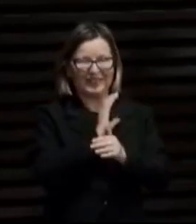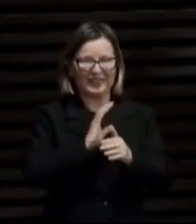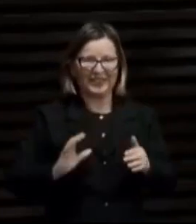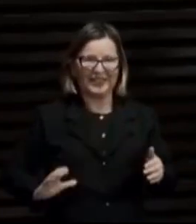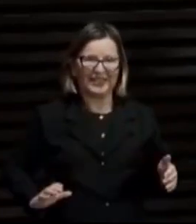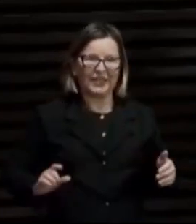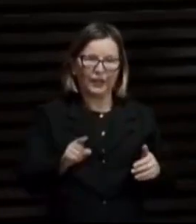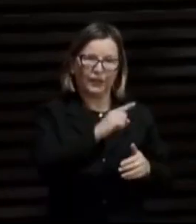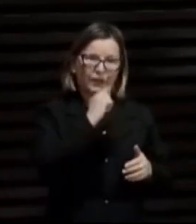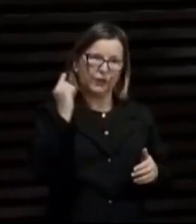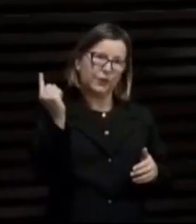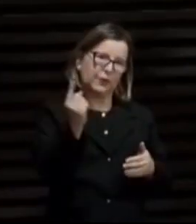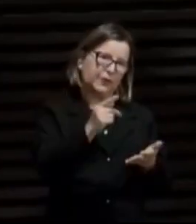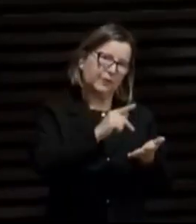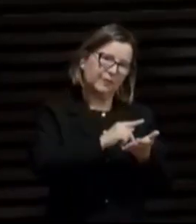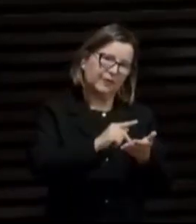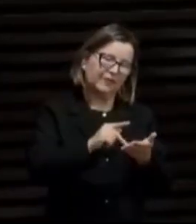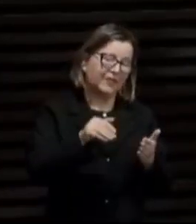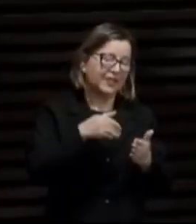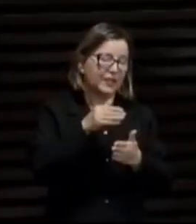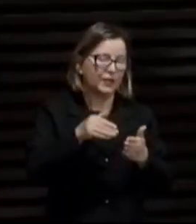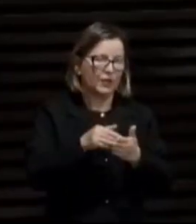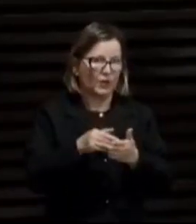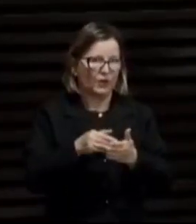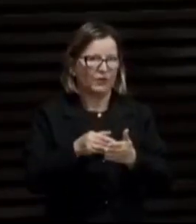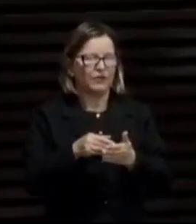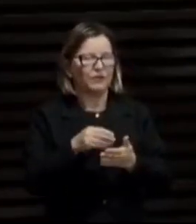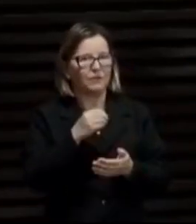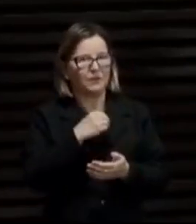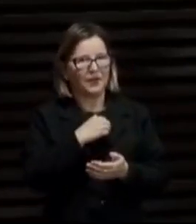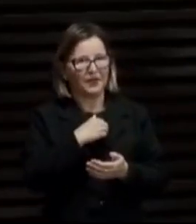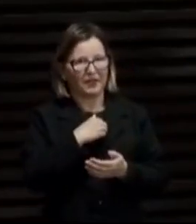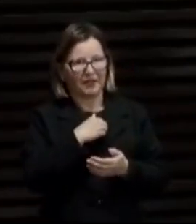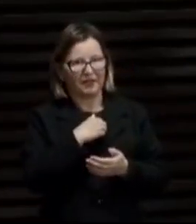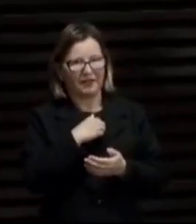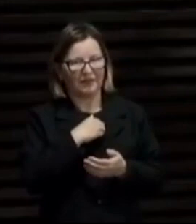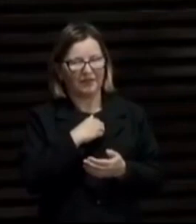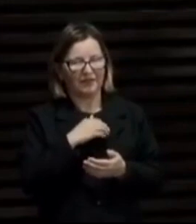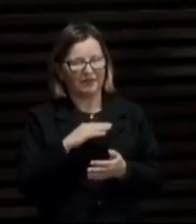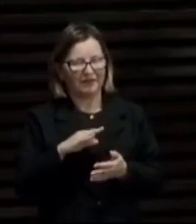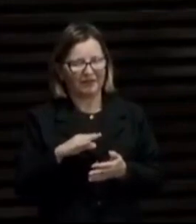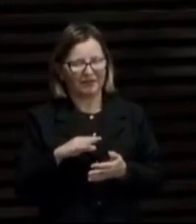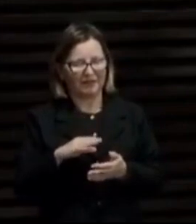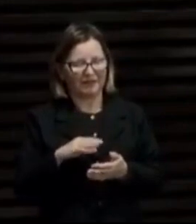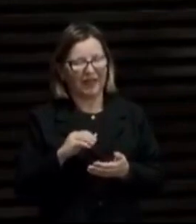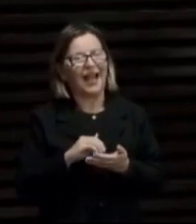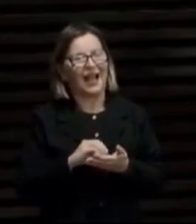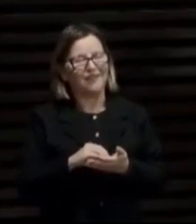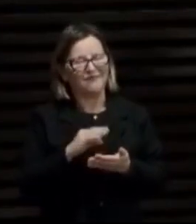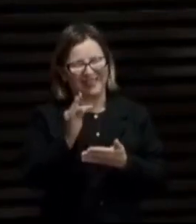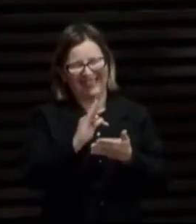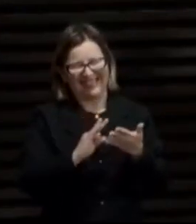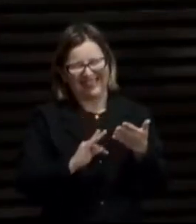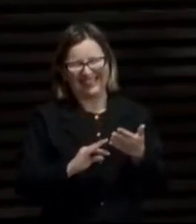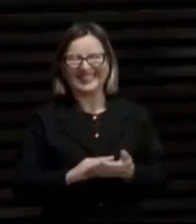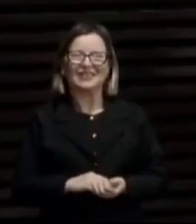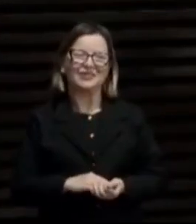torna aceitáveis a Deus. Eu já li, né? Este? Só falta o texto. Vamos lá.